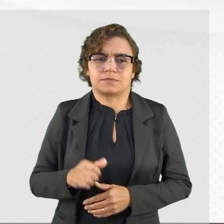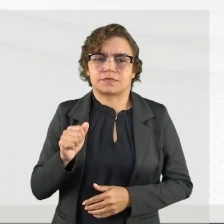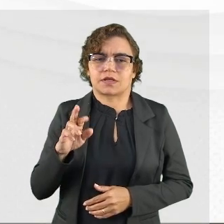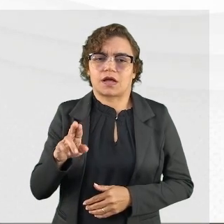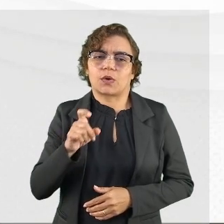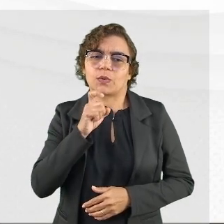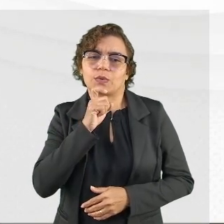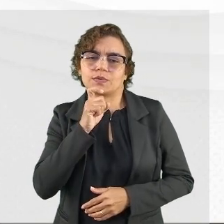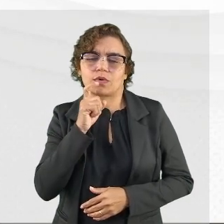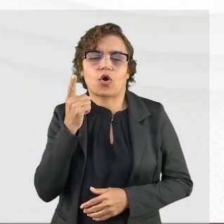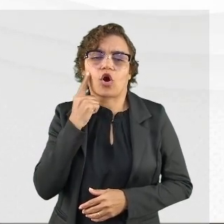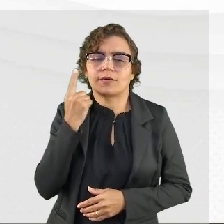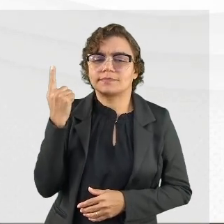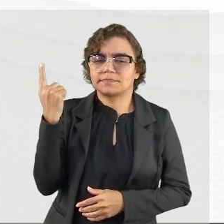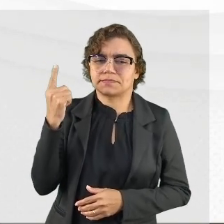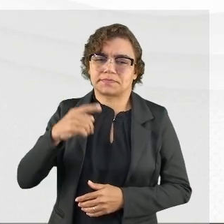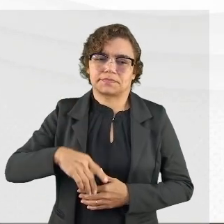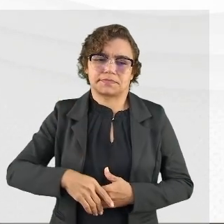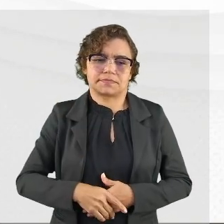Ar-condicionado.